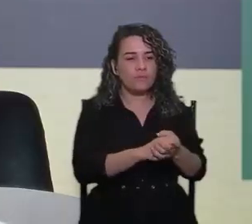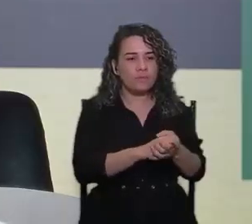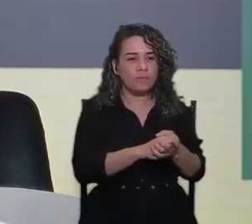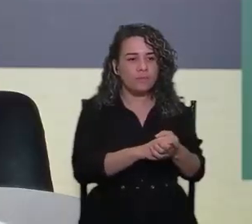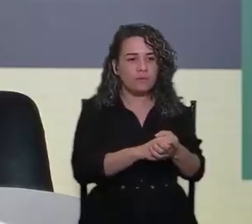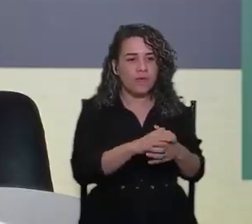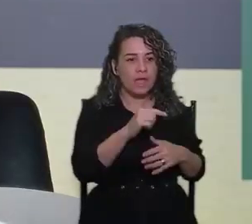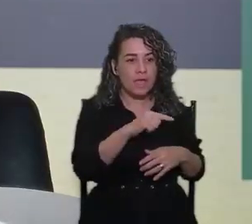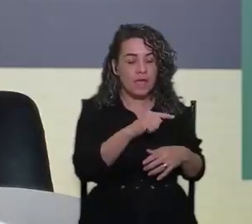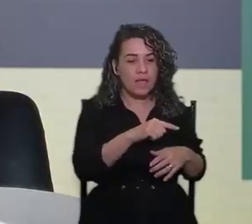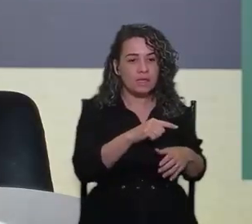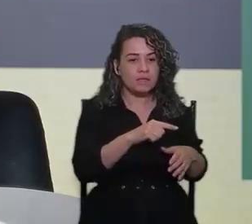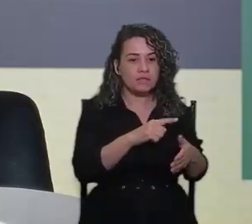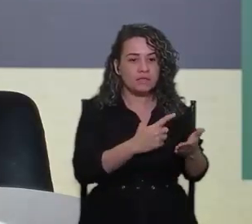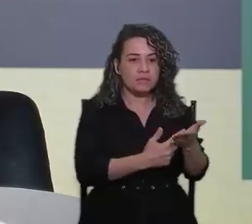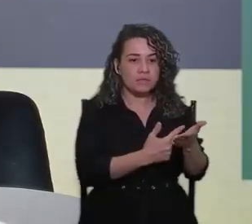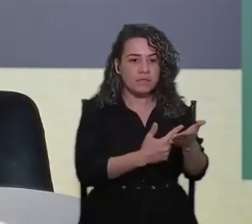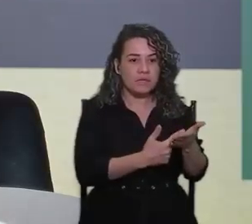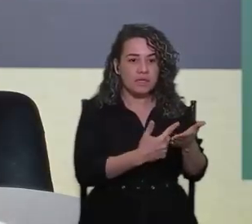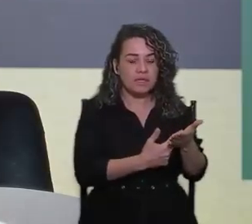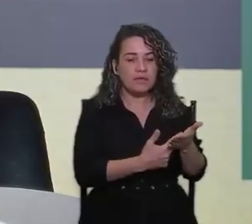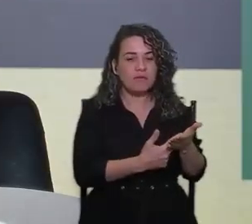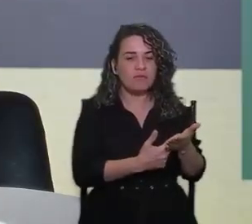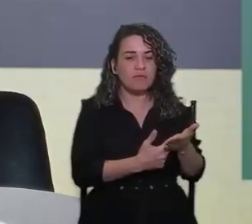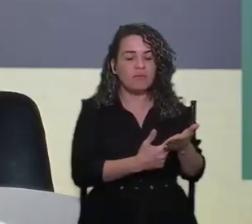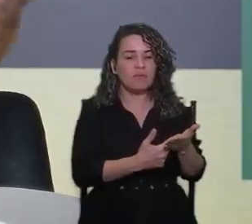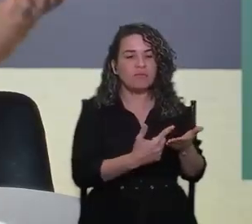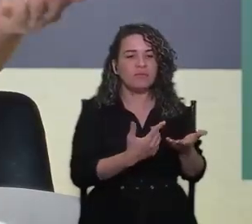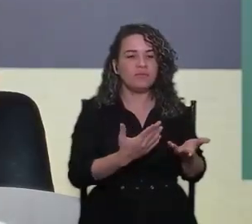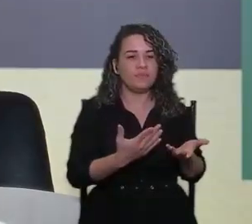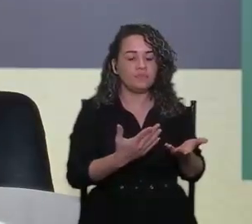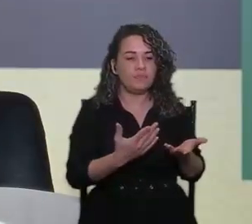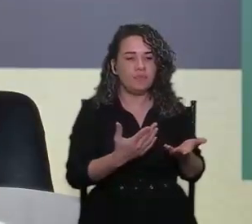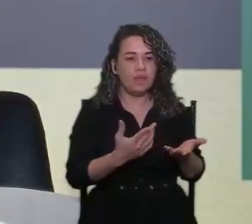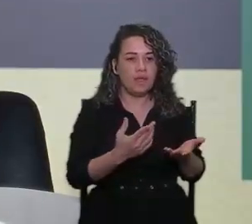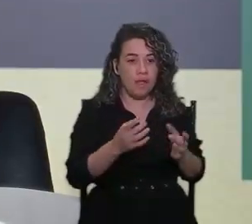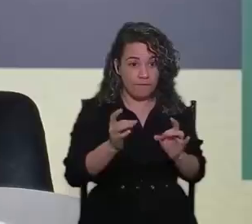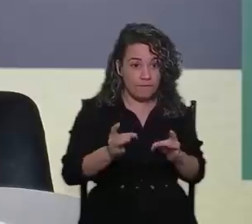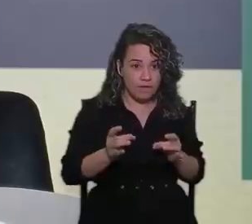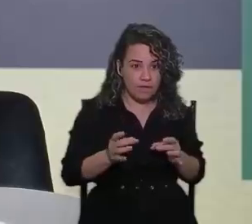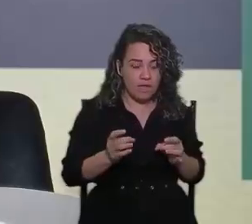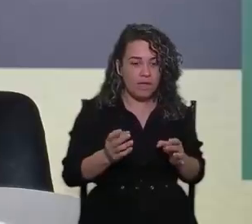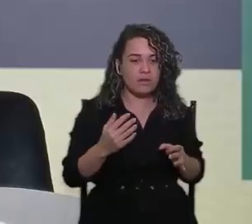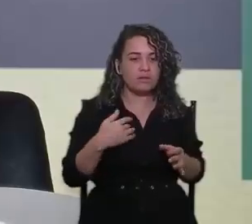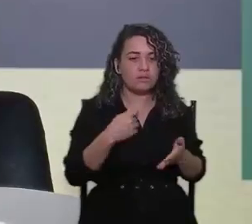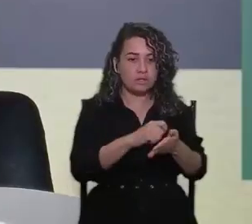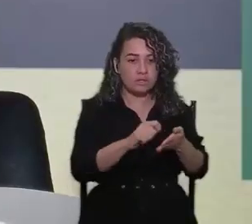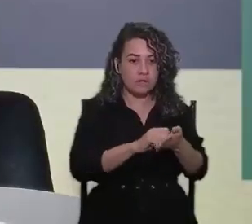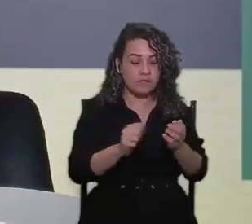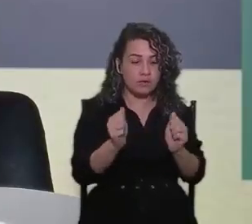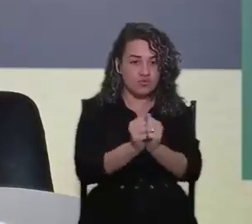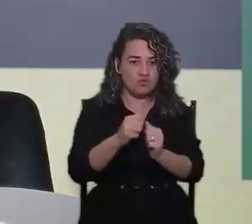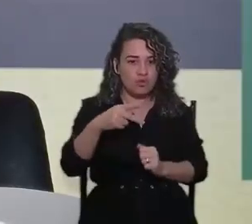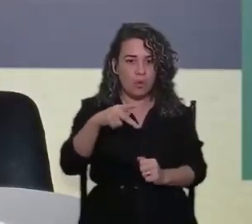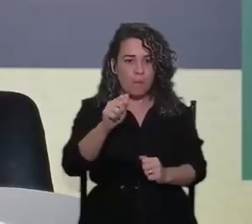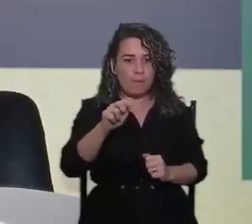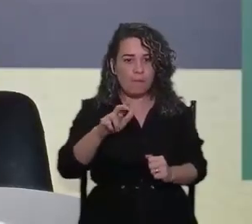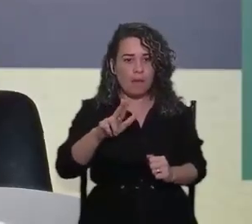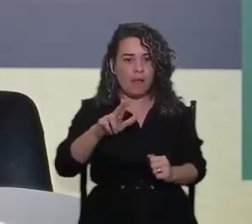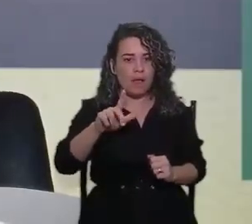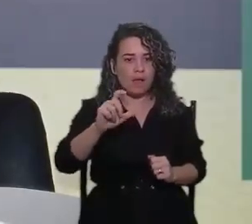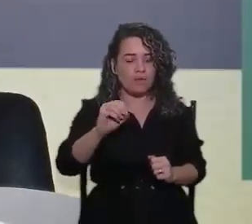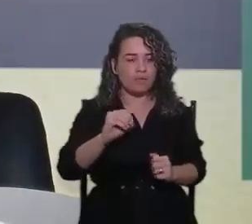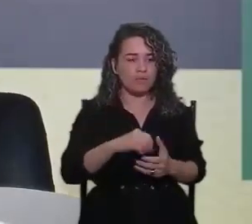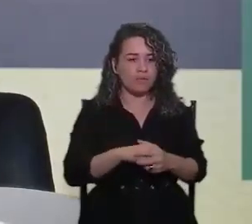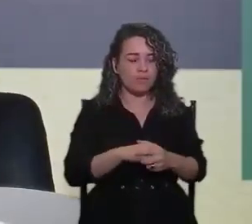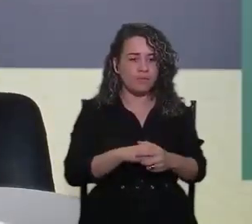dos Solos, que é esse livro que está em pré-venda, que eu escrevi com o meu companheiro, Paulo Scott, que está aqui comigo, ele é um livro